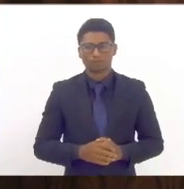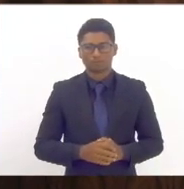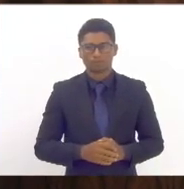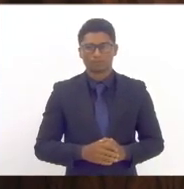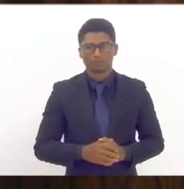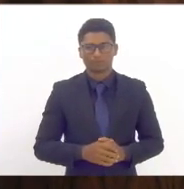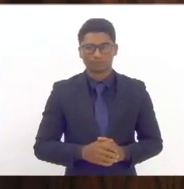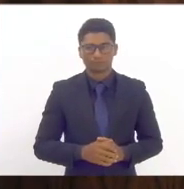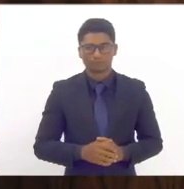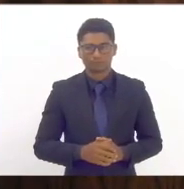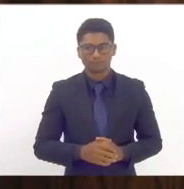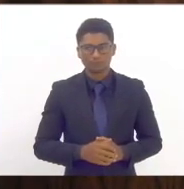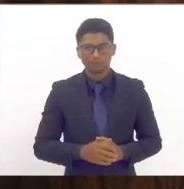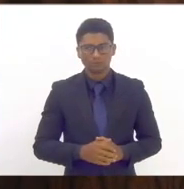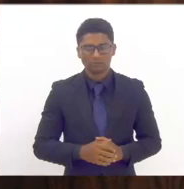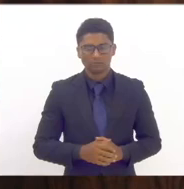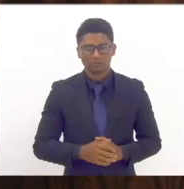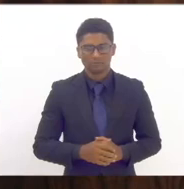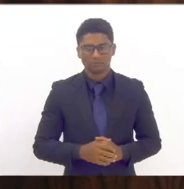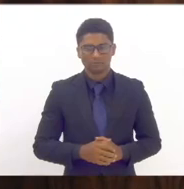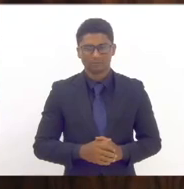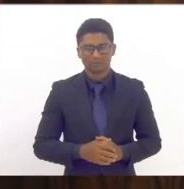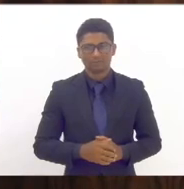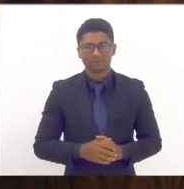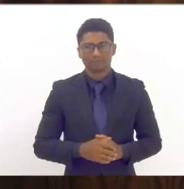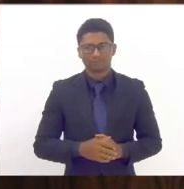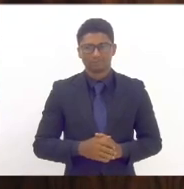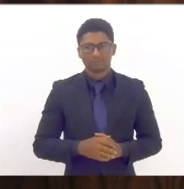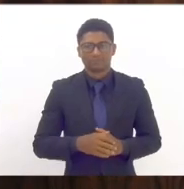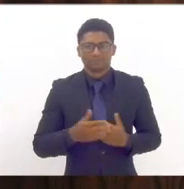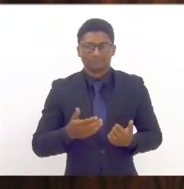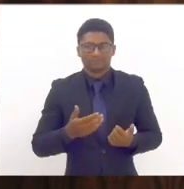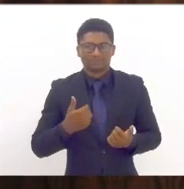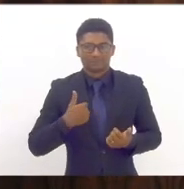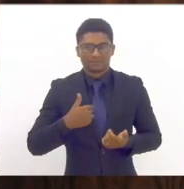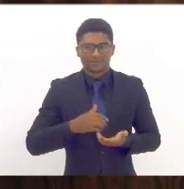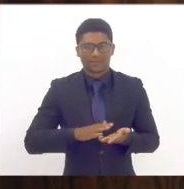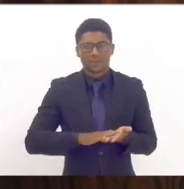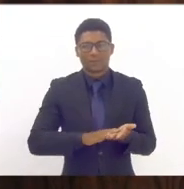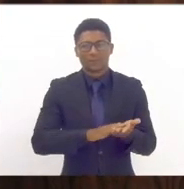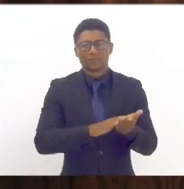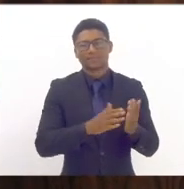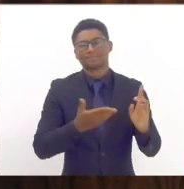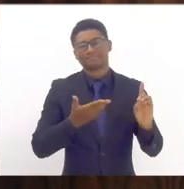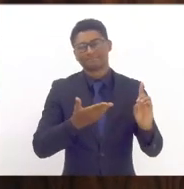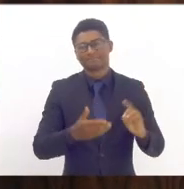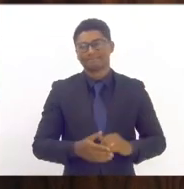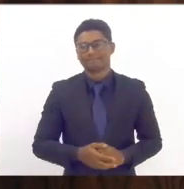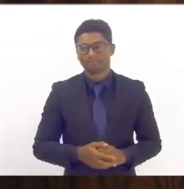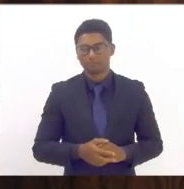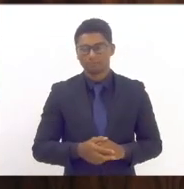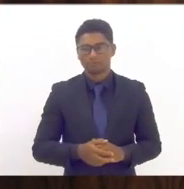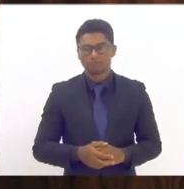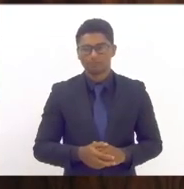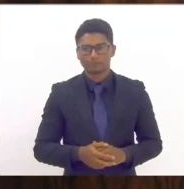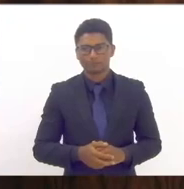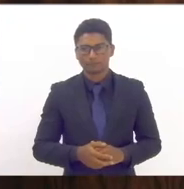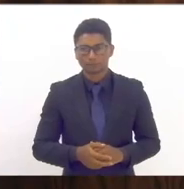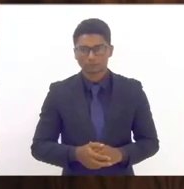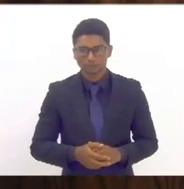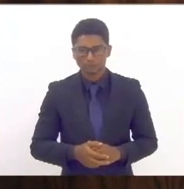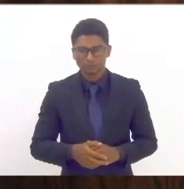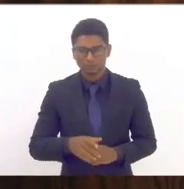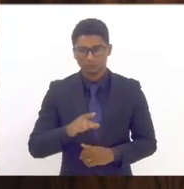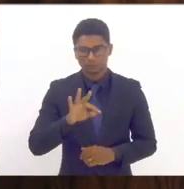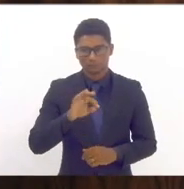Sim, a bronquinha da Câmara elogiando é sempre uma coisa bem diferenciada. Tony